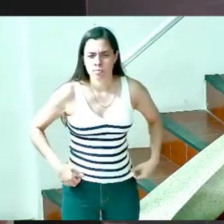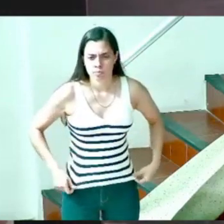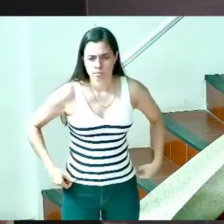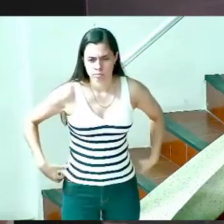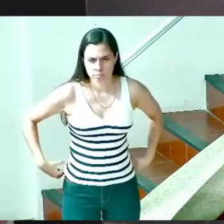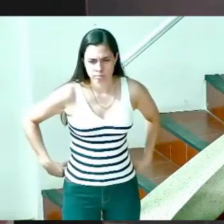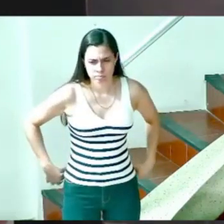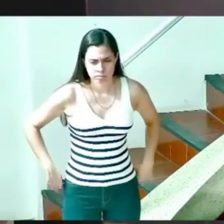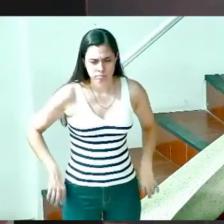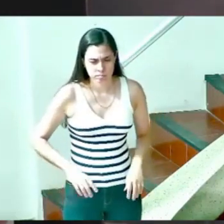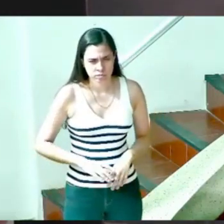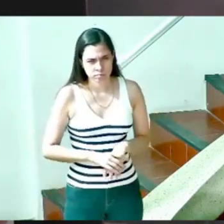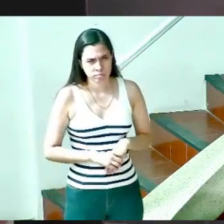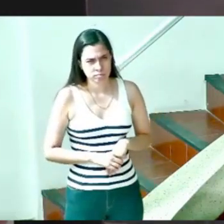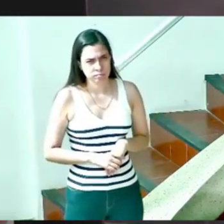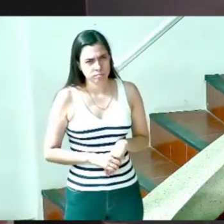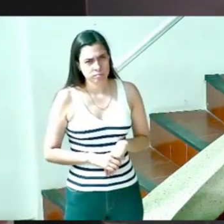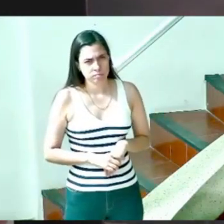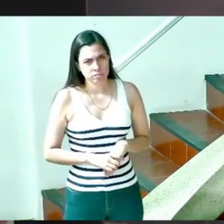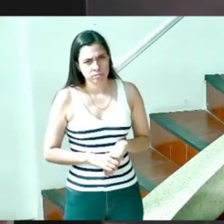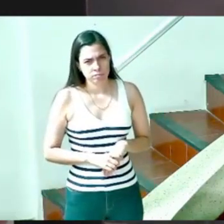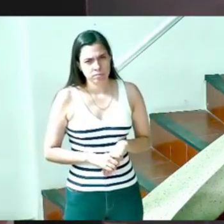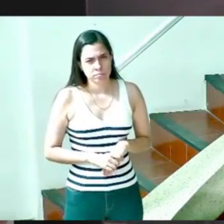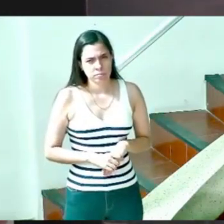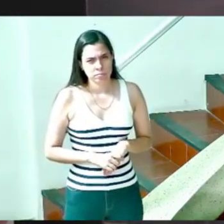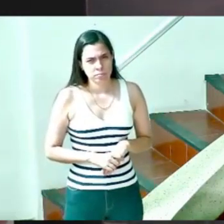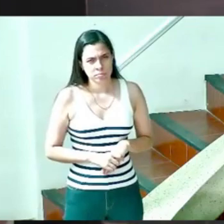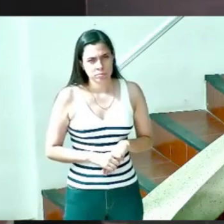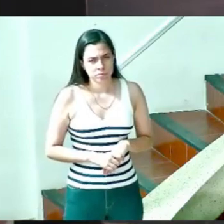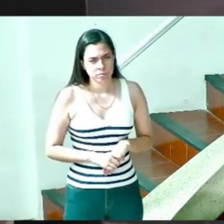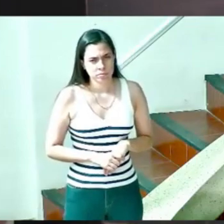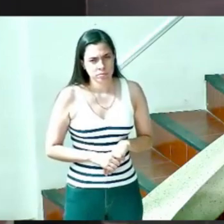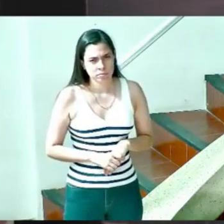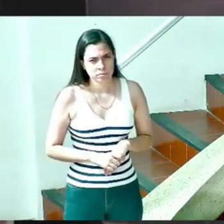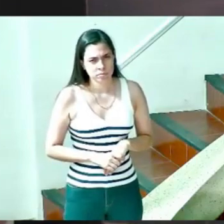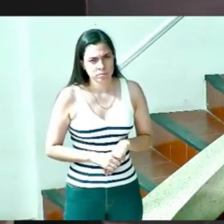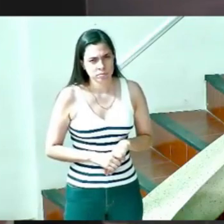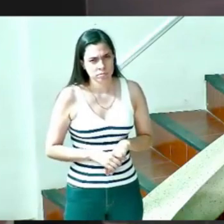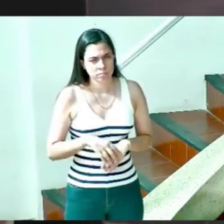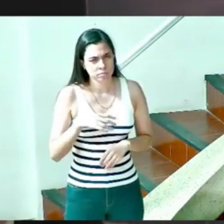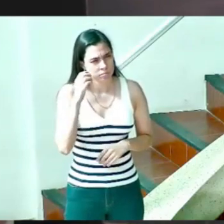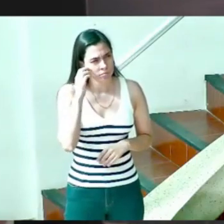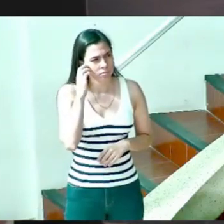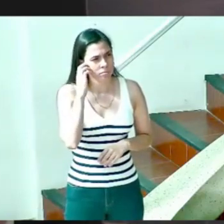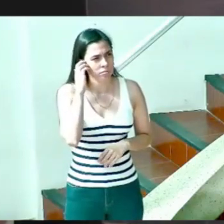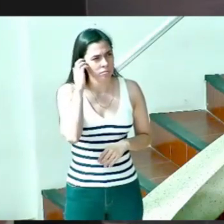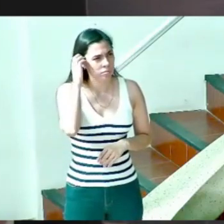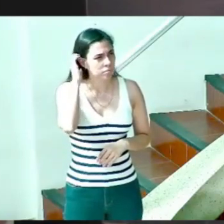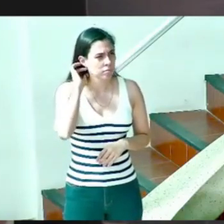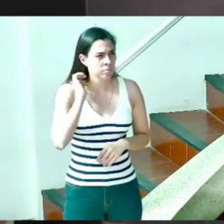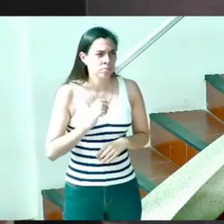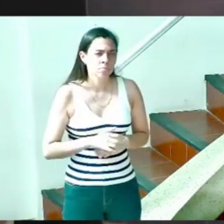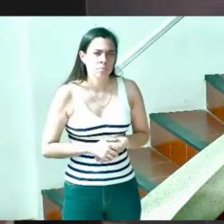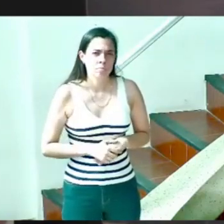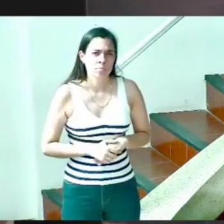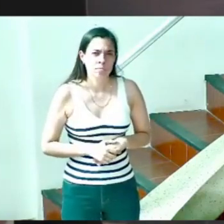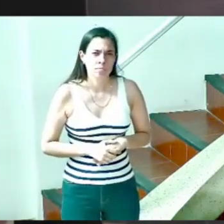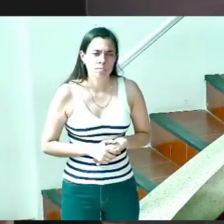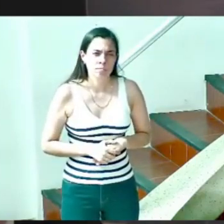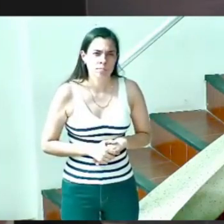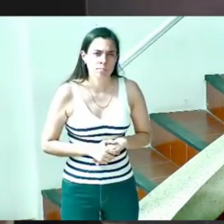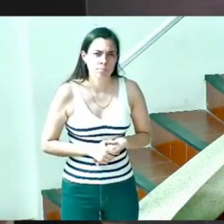mais. E somos até tentados a pensar, por exemplo, que ele